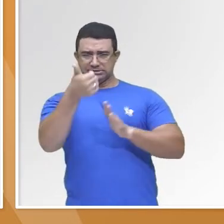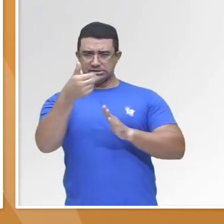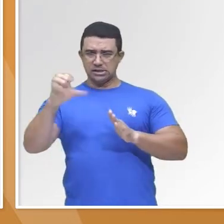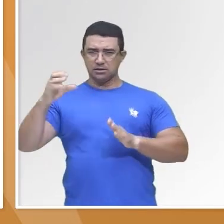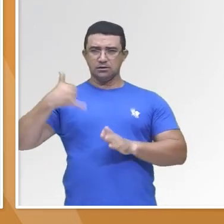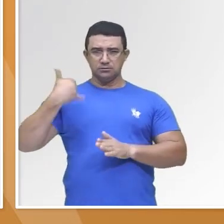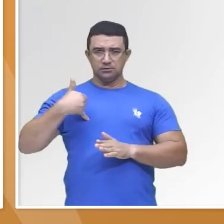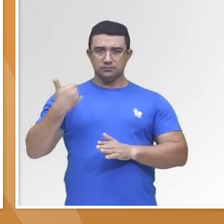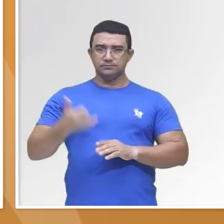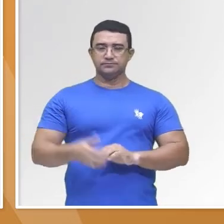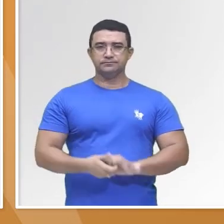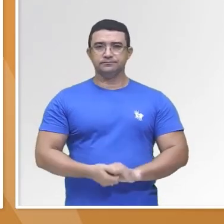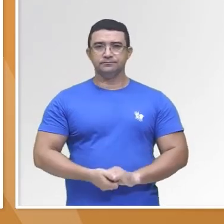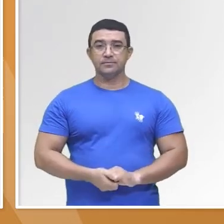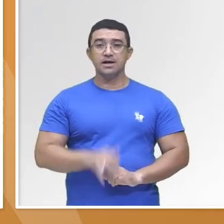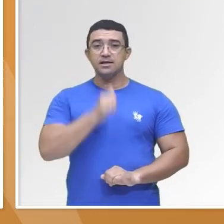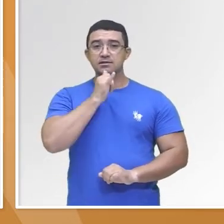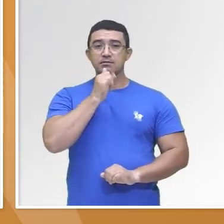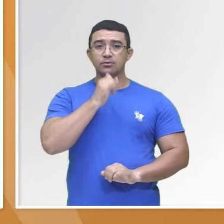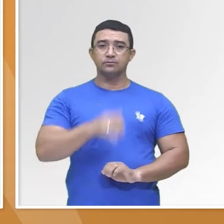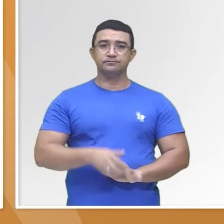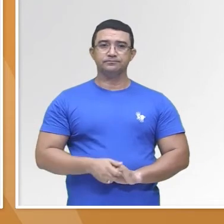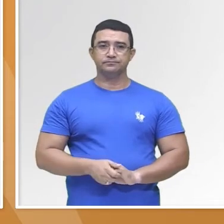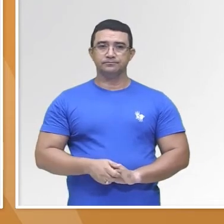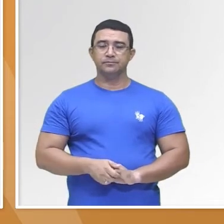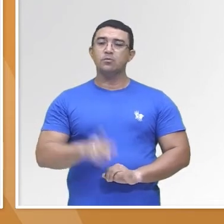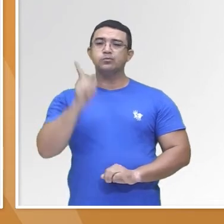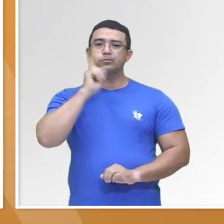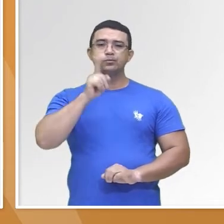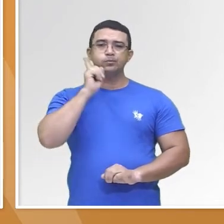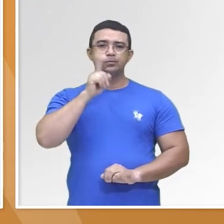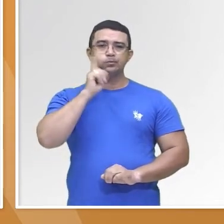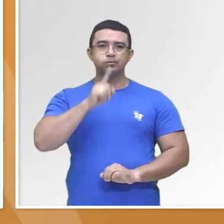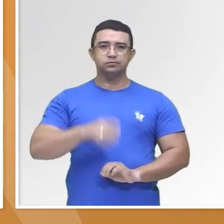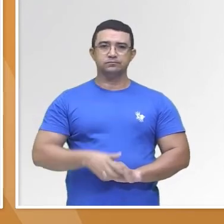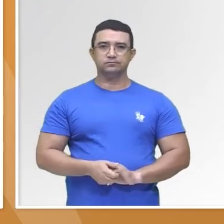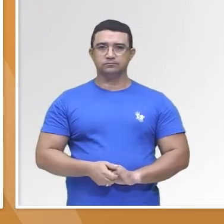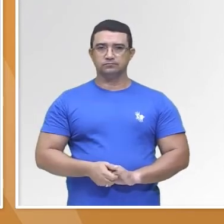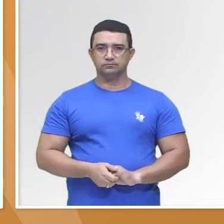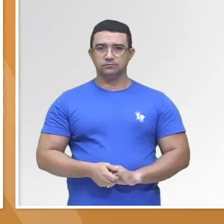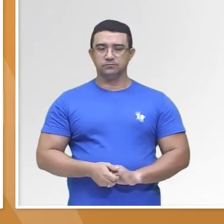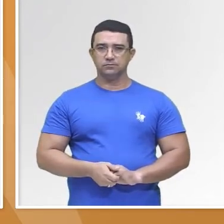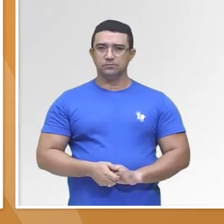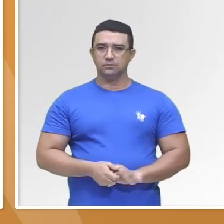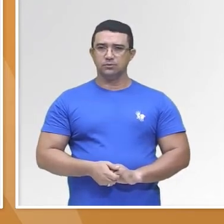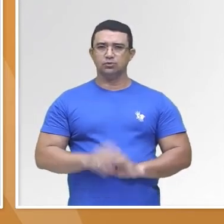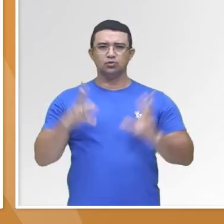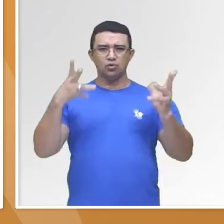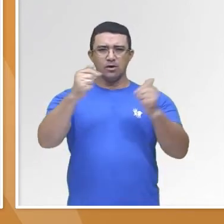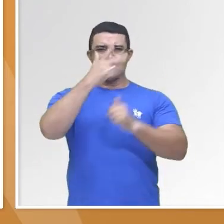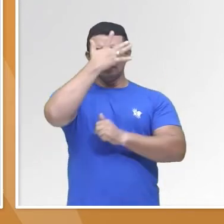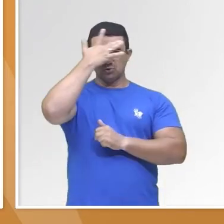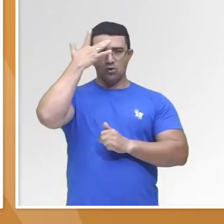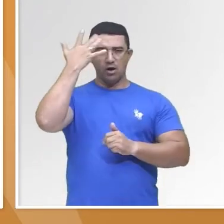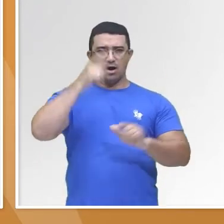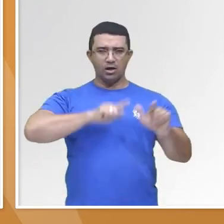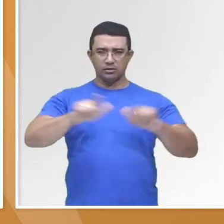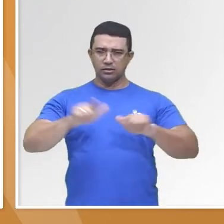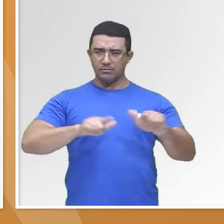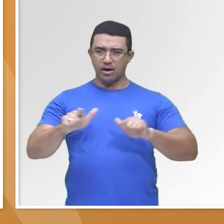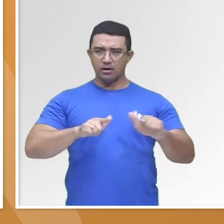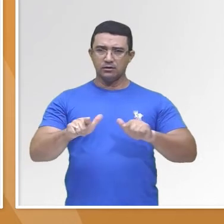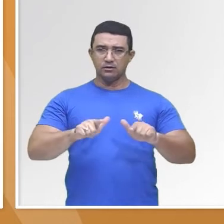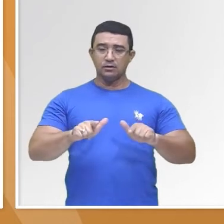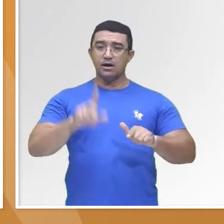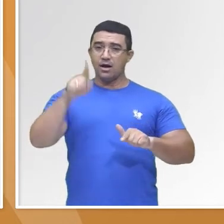aqui o exemplo dos Estados Unidos. O número total da PEA, tá, dos Estados